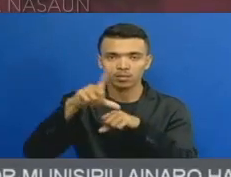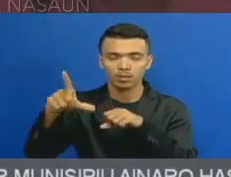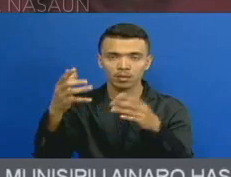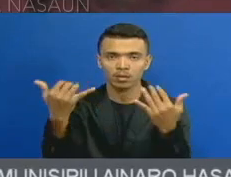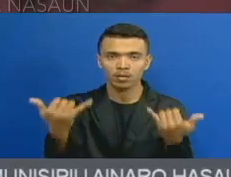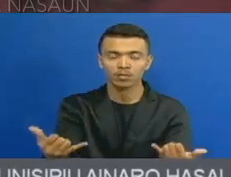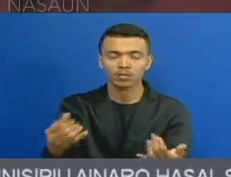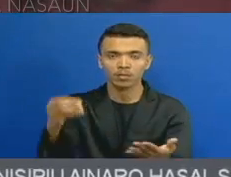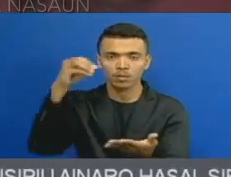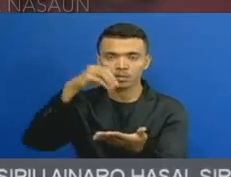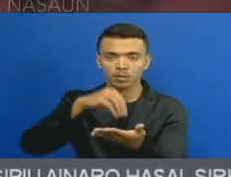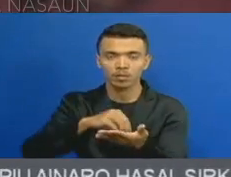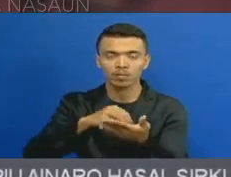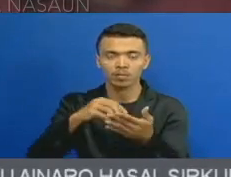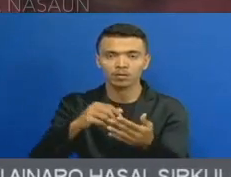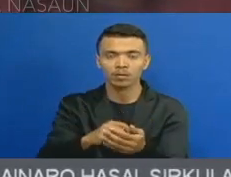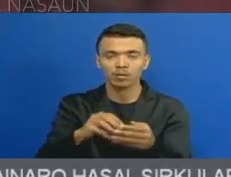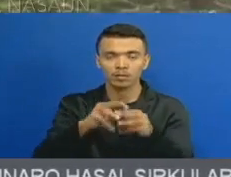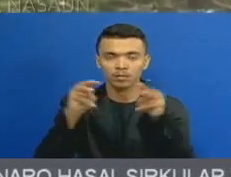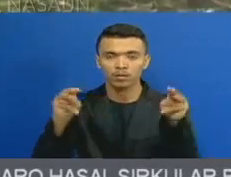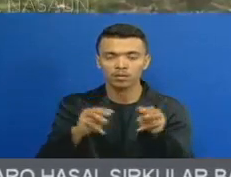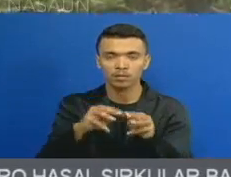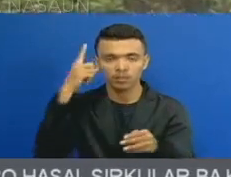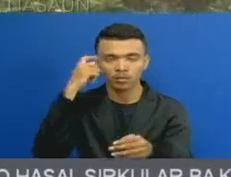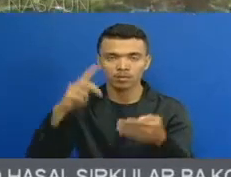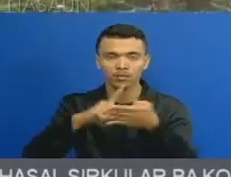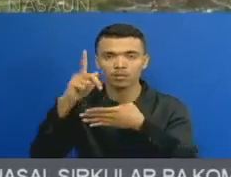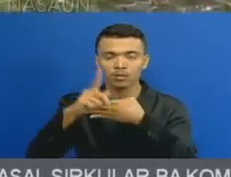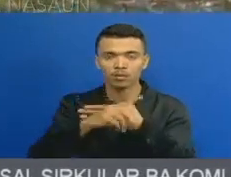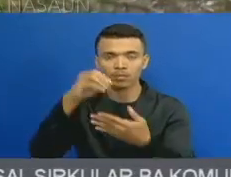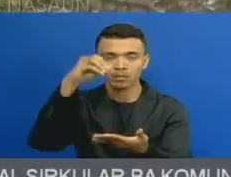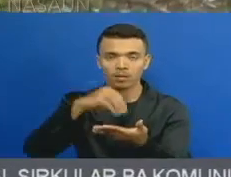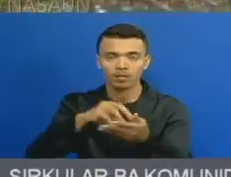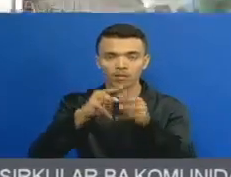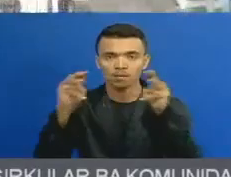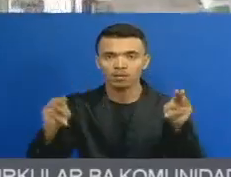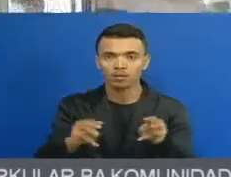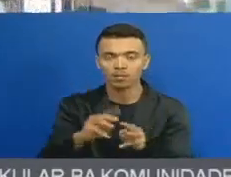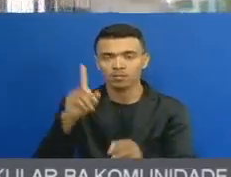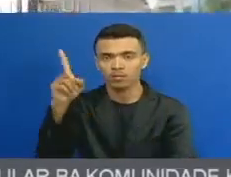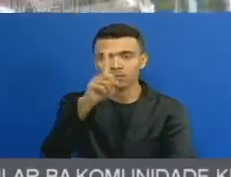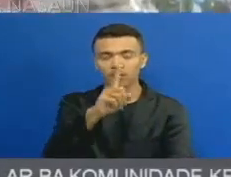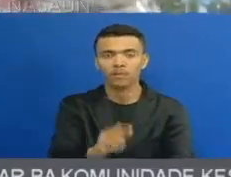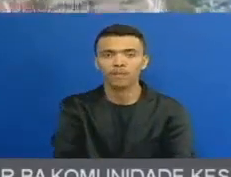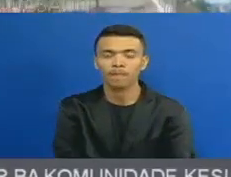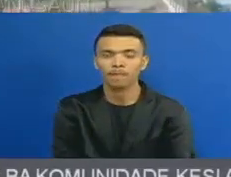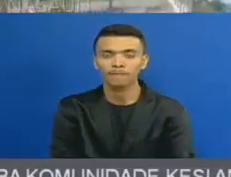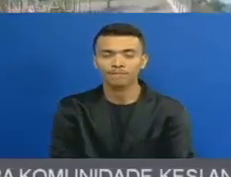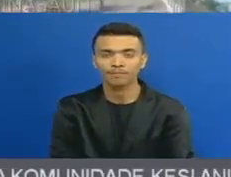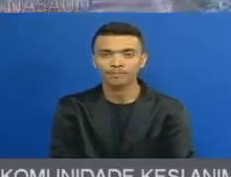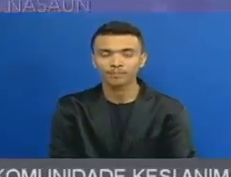âmbito de descentralização administrativa, tama programa merenda escolar concentra e a município Ida. Husi município Ainaro, Napoleão